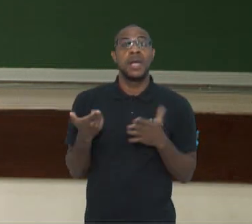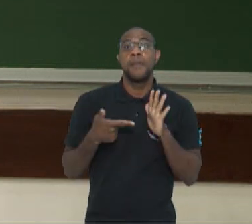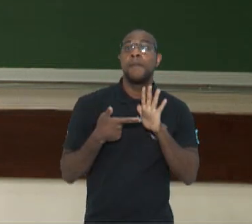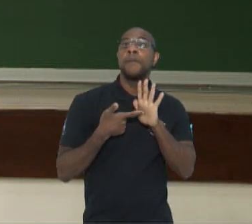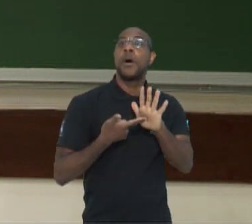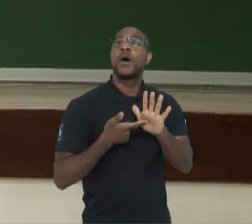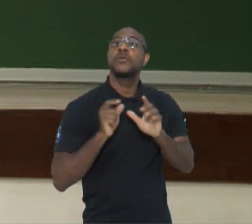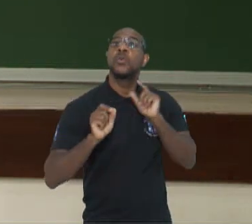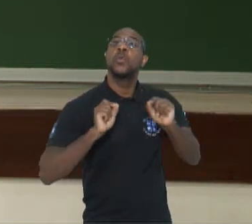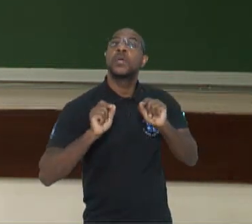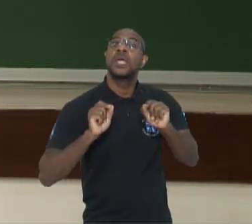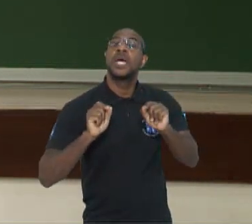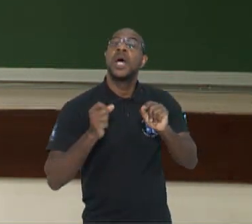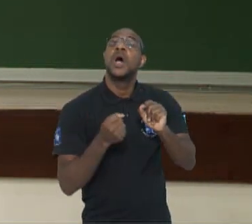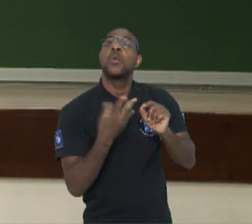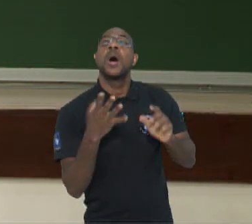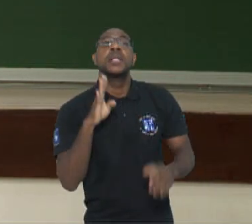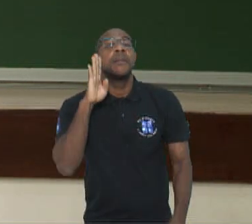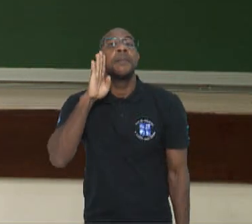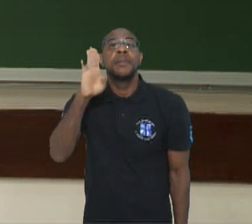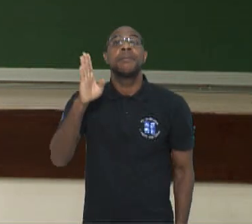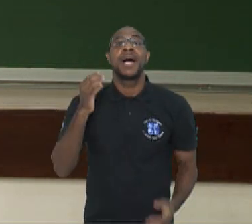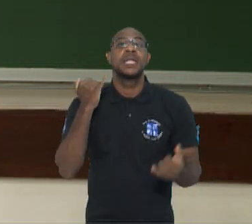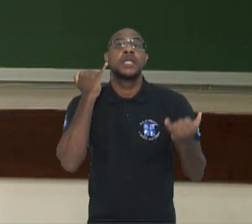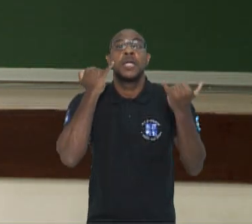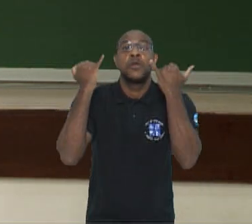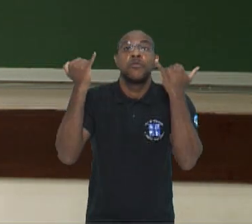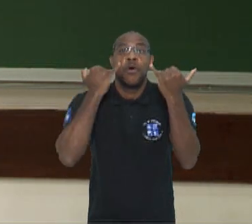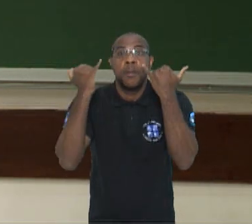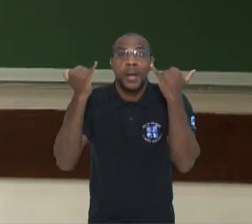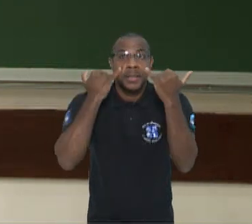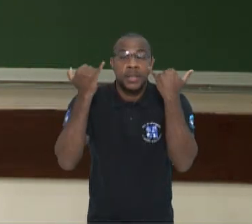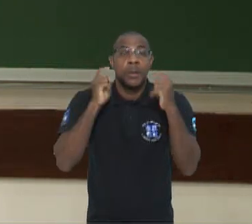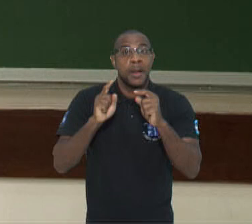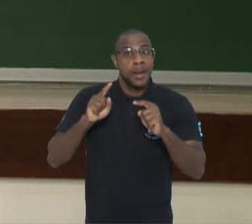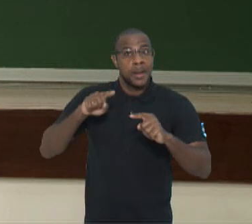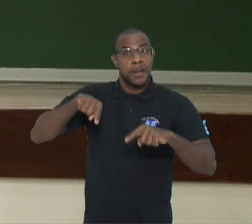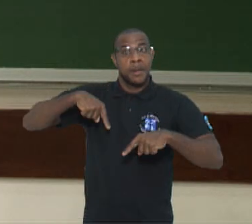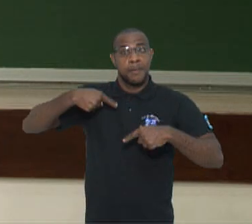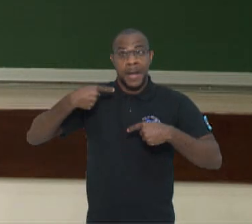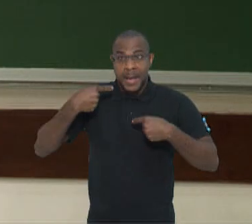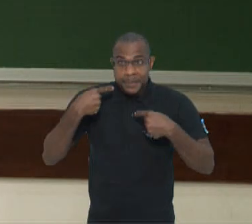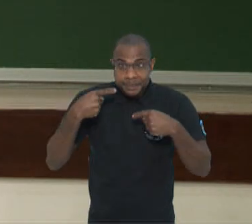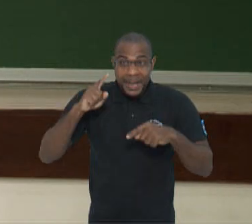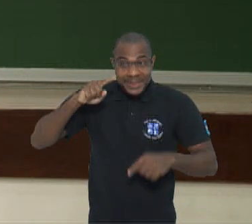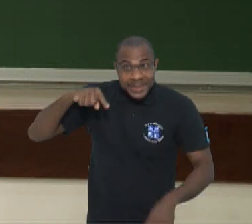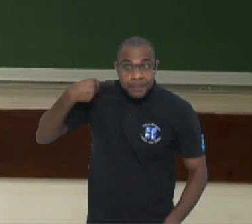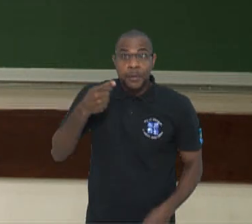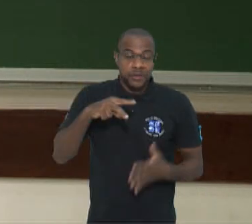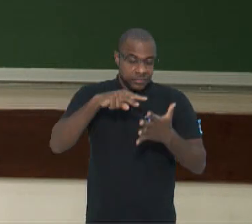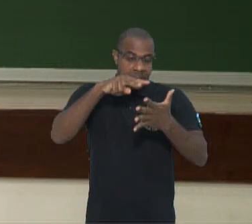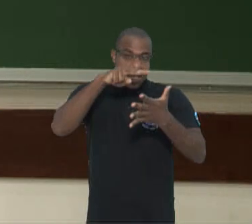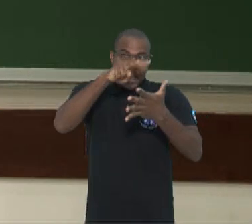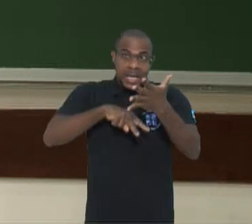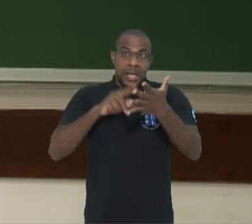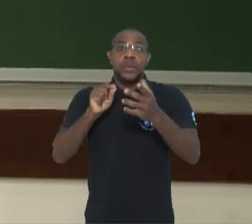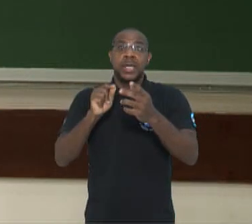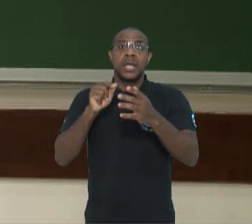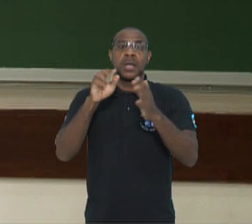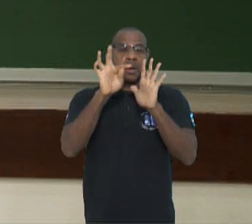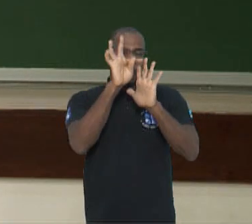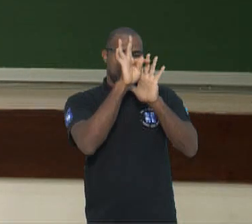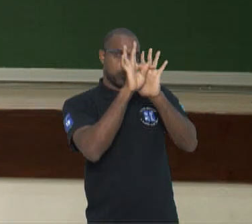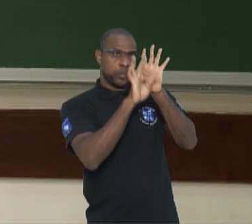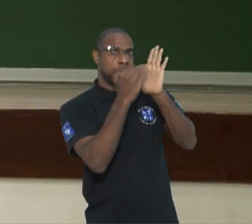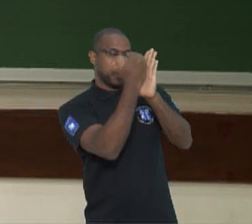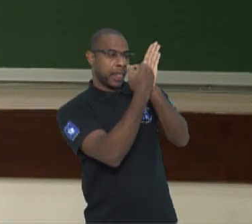mostrar para ele quais são as principais informações, para daí depois vir o corpo do texto. Então, olhem só no corpo